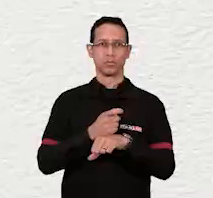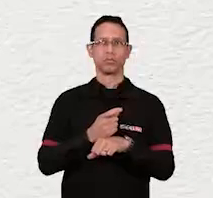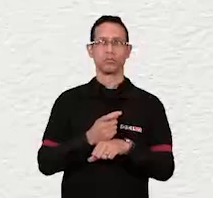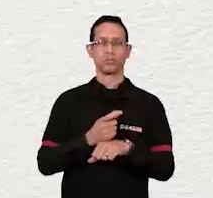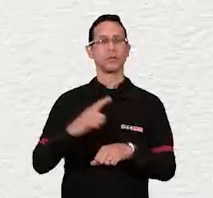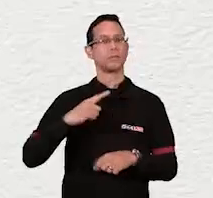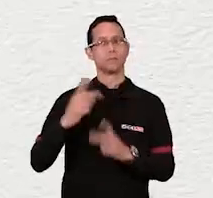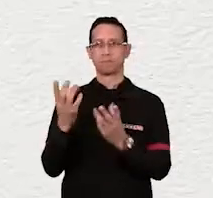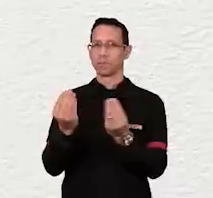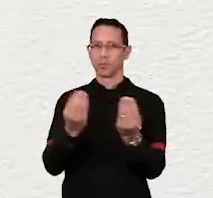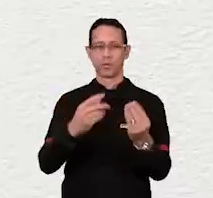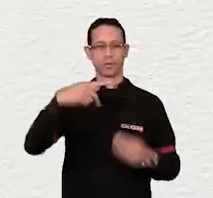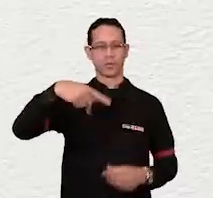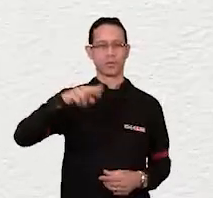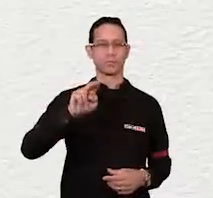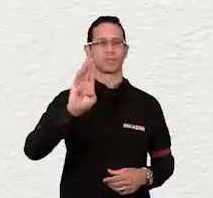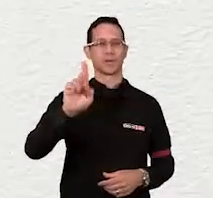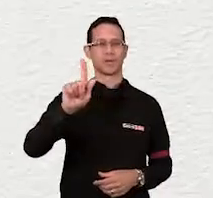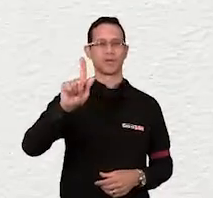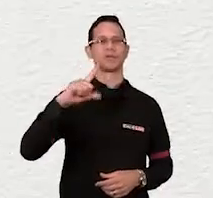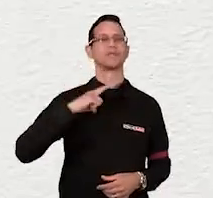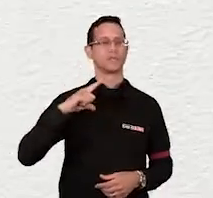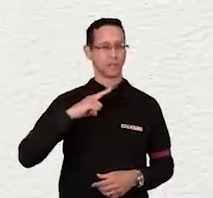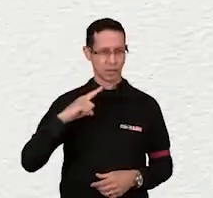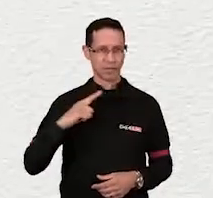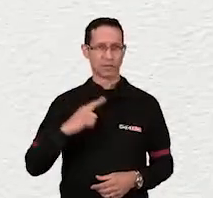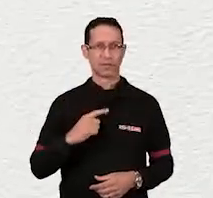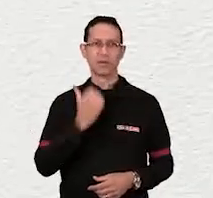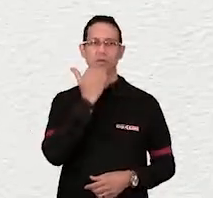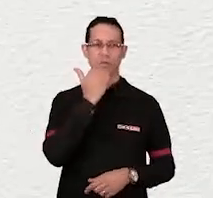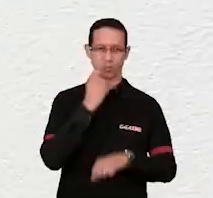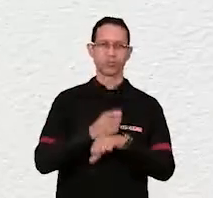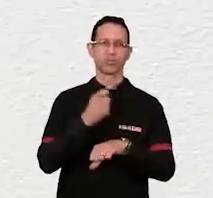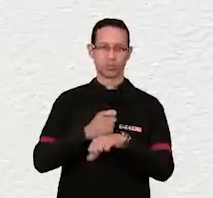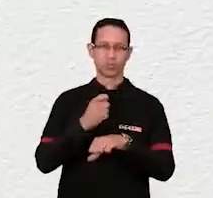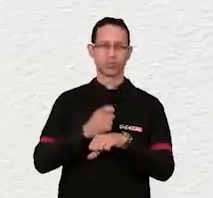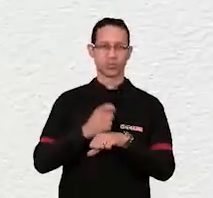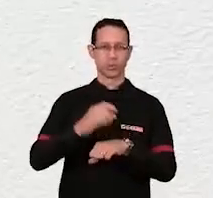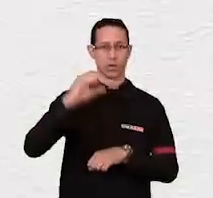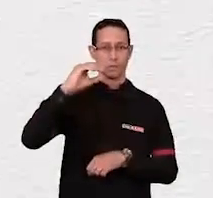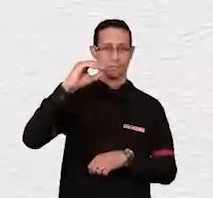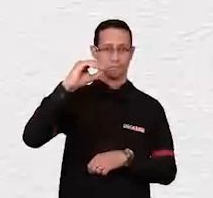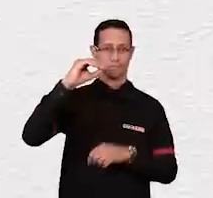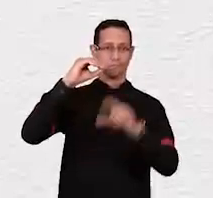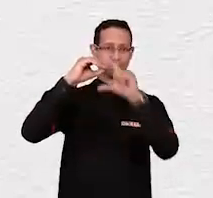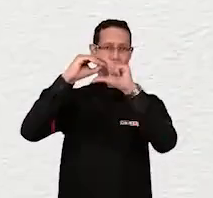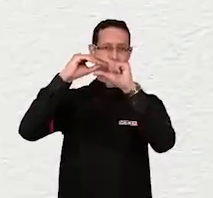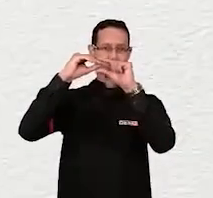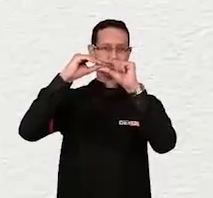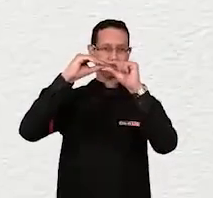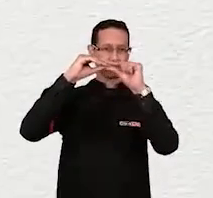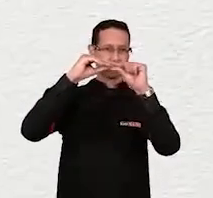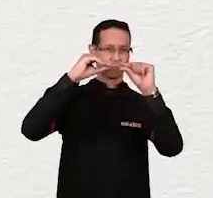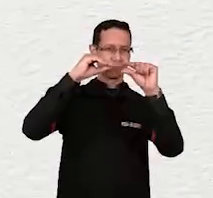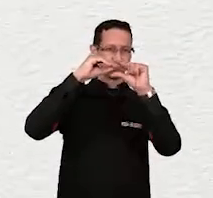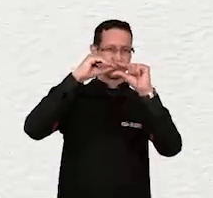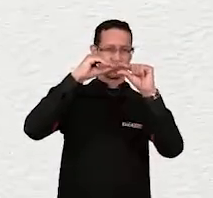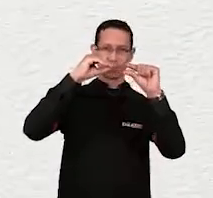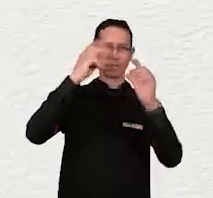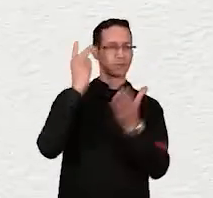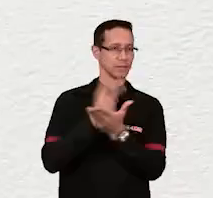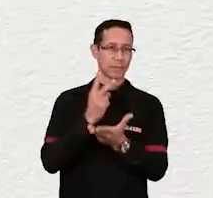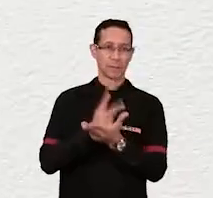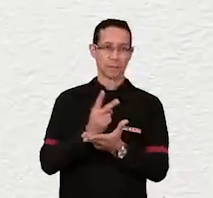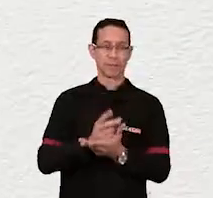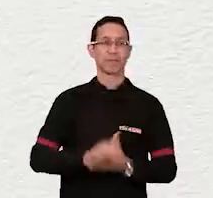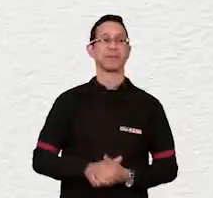pug. E o histopatológico é um osso, é uma metaplasia óssea, é osso mesmo, né? Osso. E o formato é sempre esse.